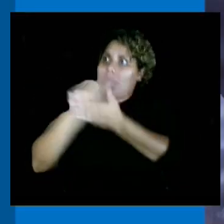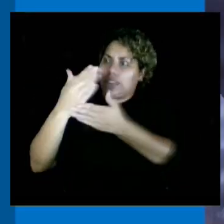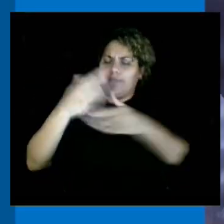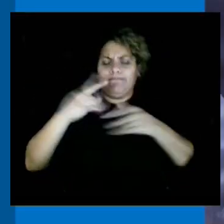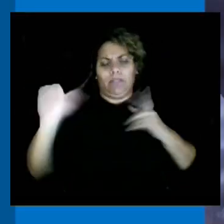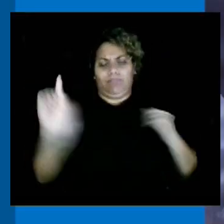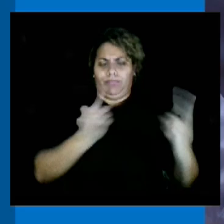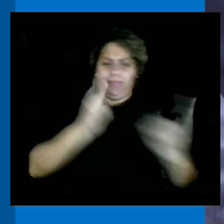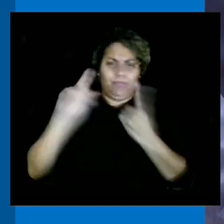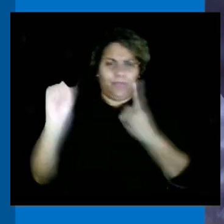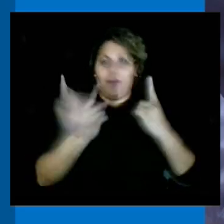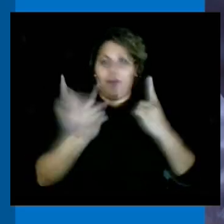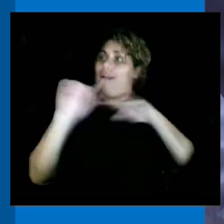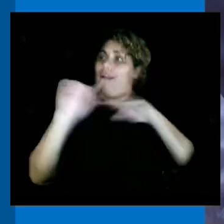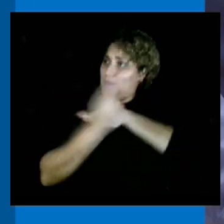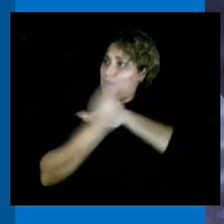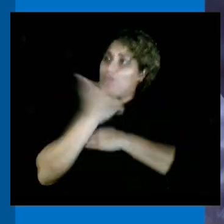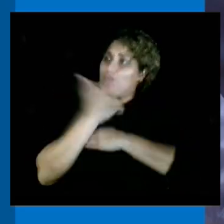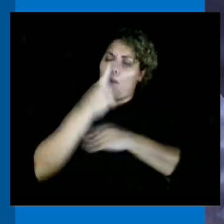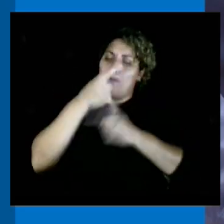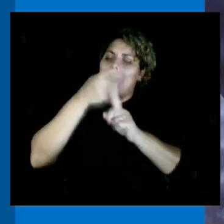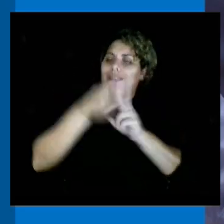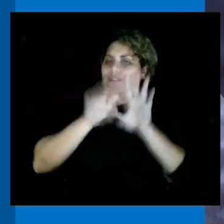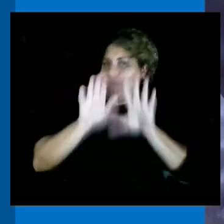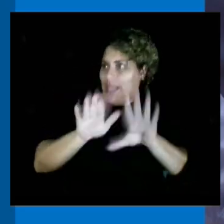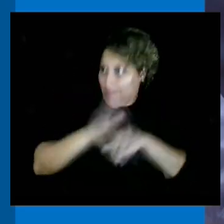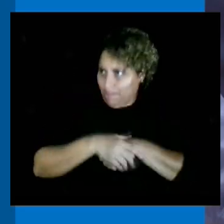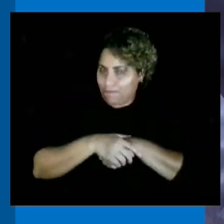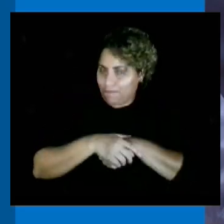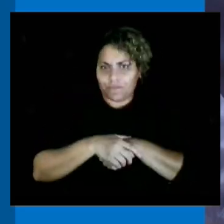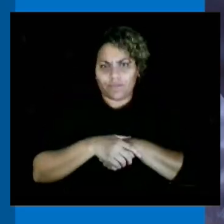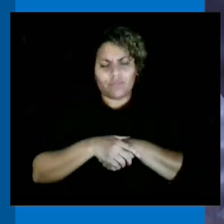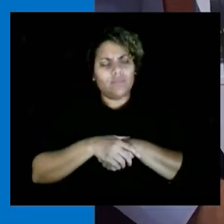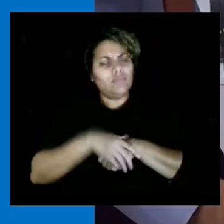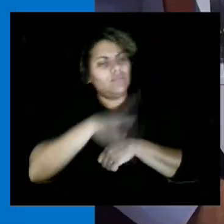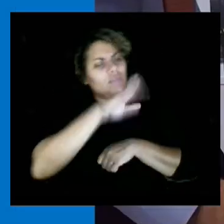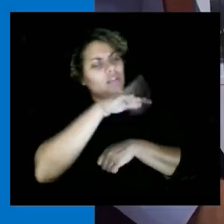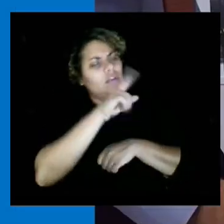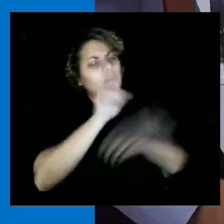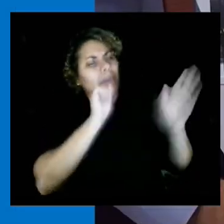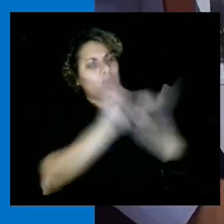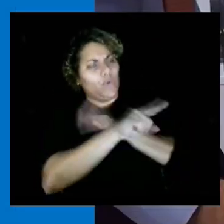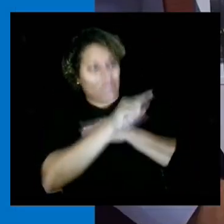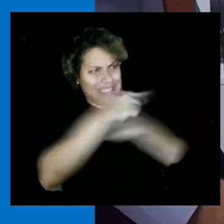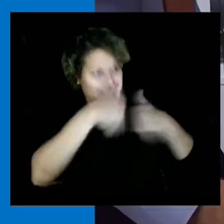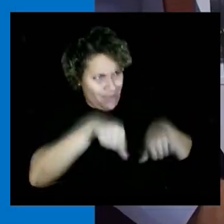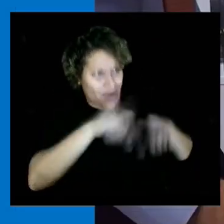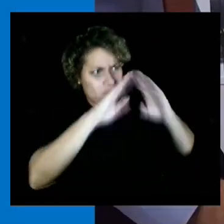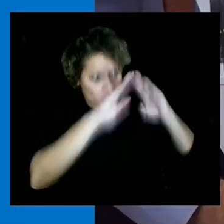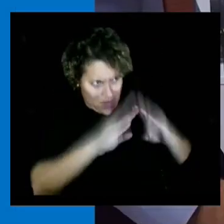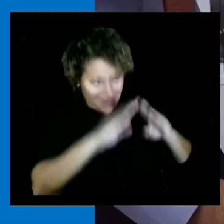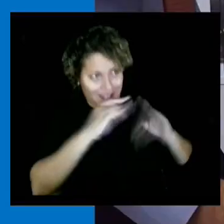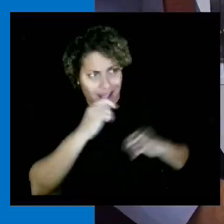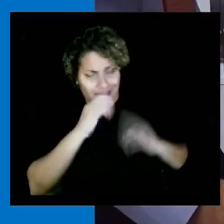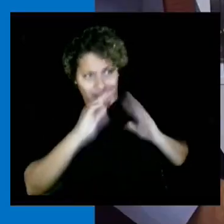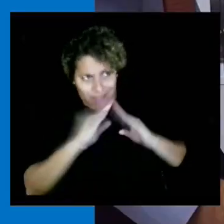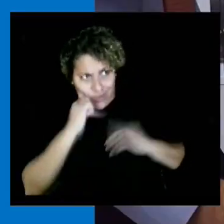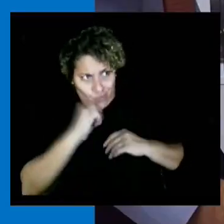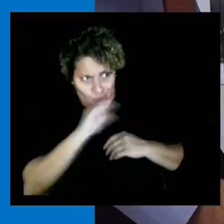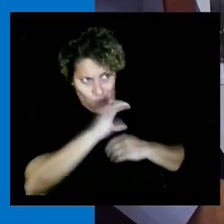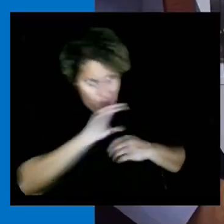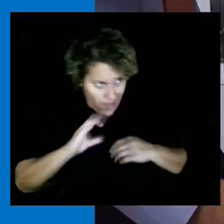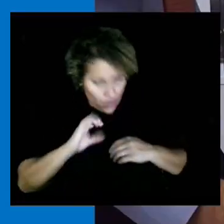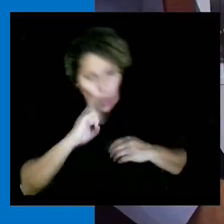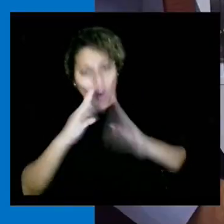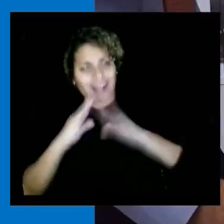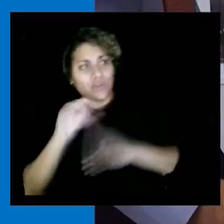você estava já morando na casa da sua cunhada? Ou não? Na sogra? Na sogra. Aí como foi? Foi conversar com a cunhada,